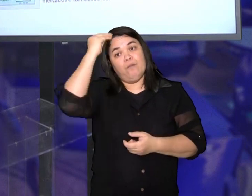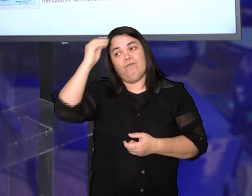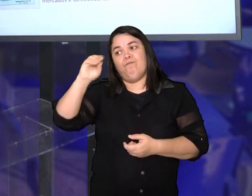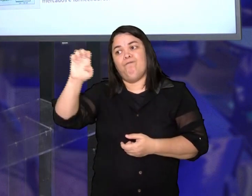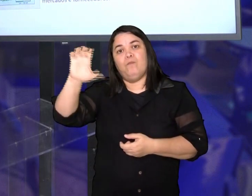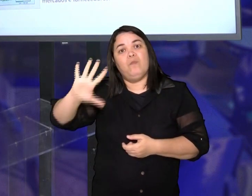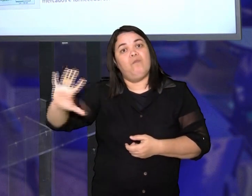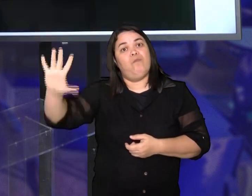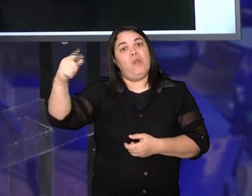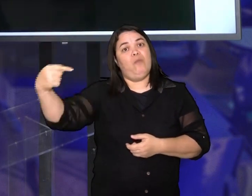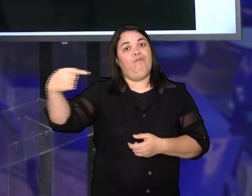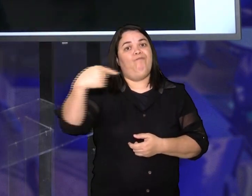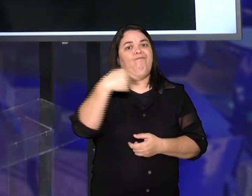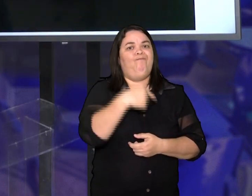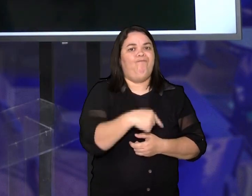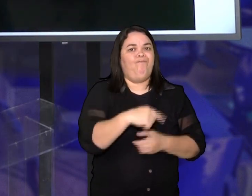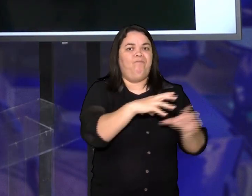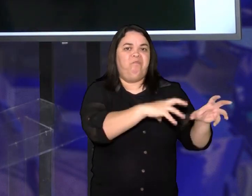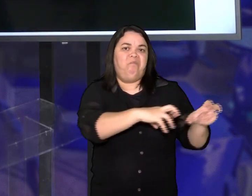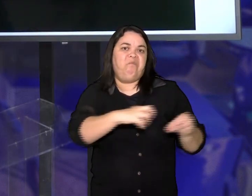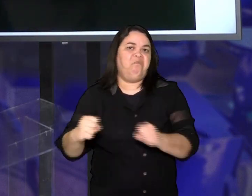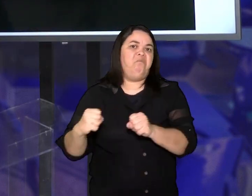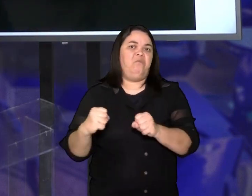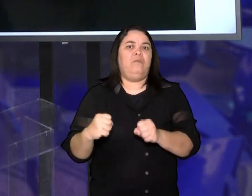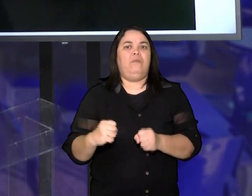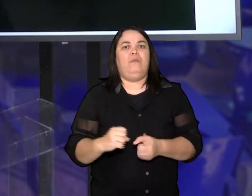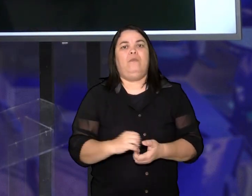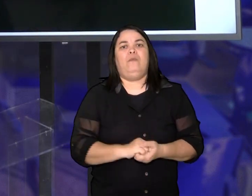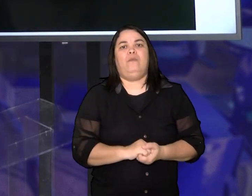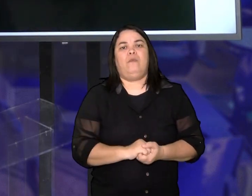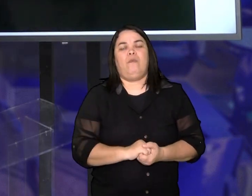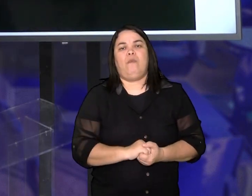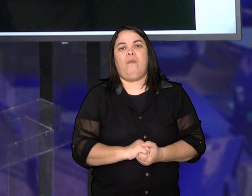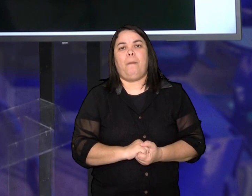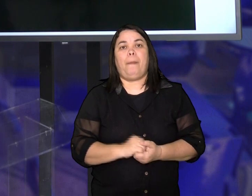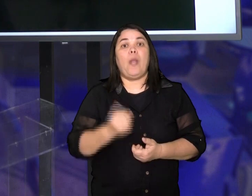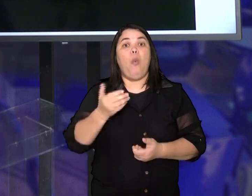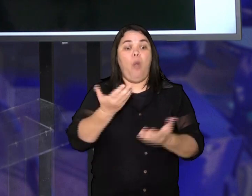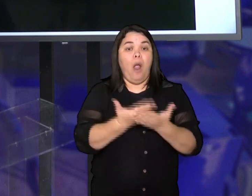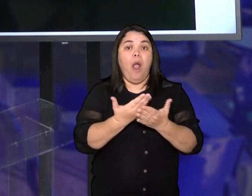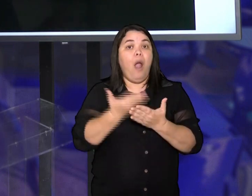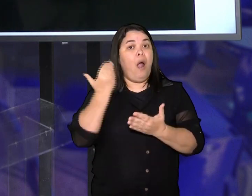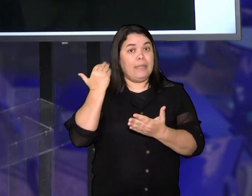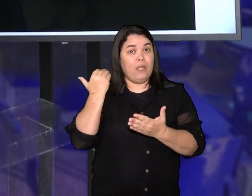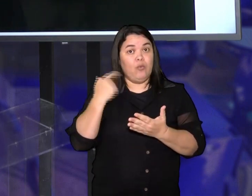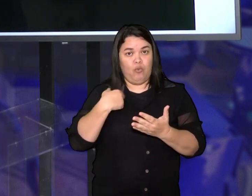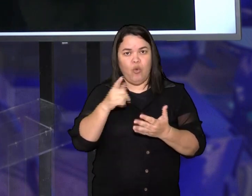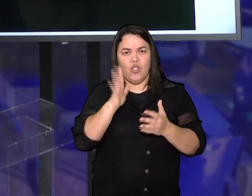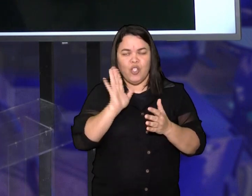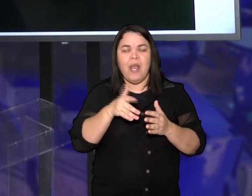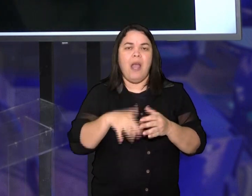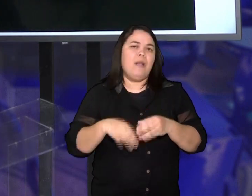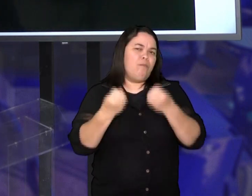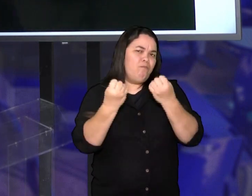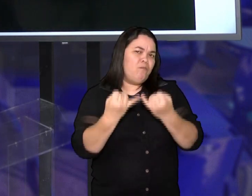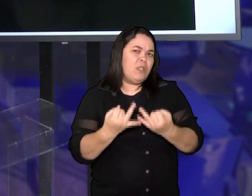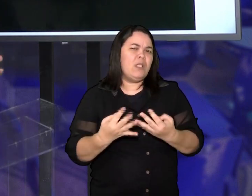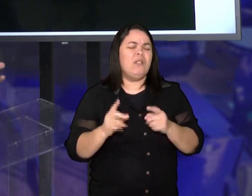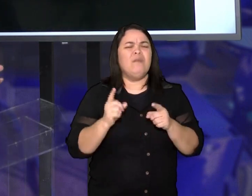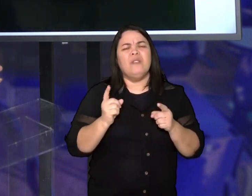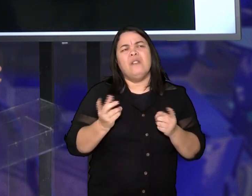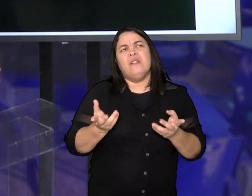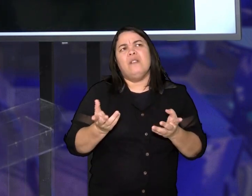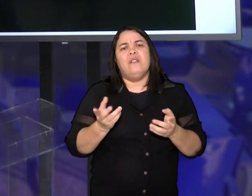aquilo que a gente falou, por exemplo, na aula anterior, né? Que é justamente o quê? Entender o porquê dos